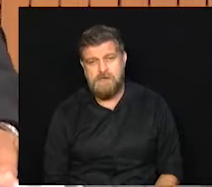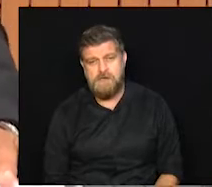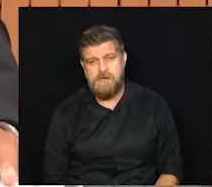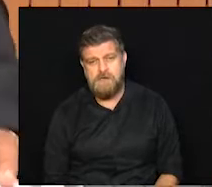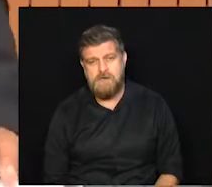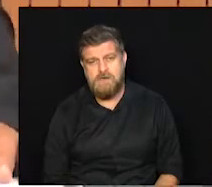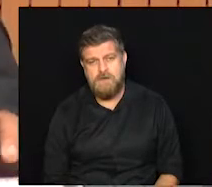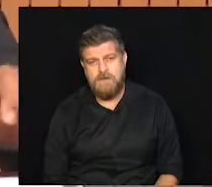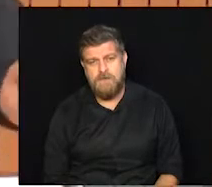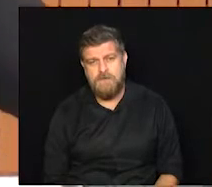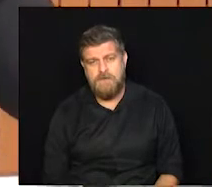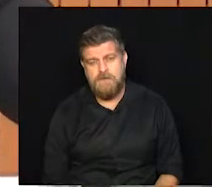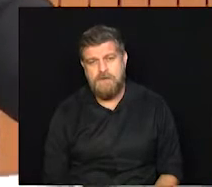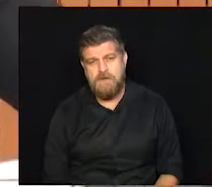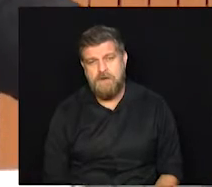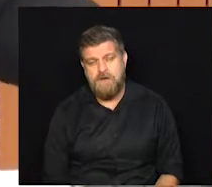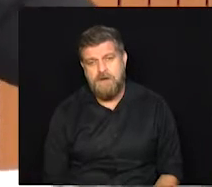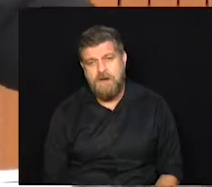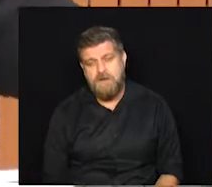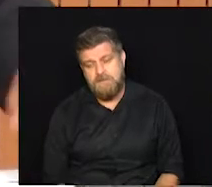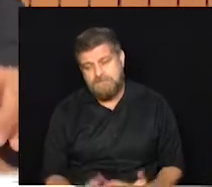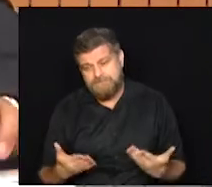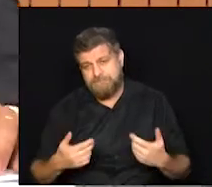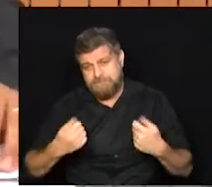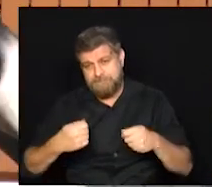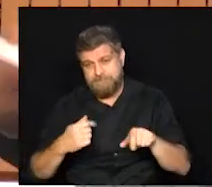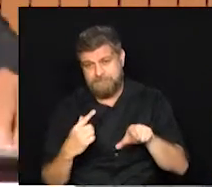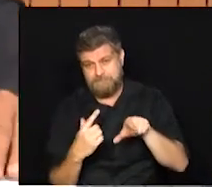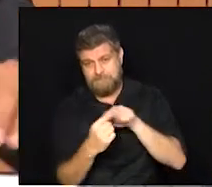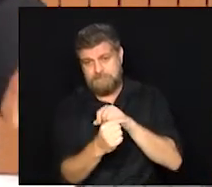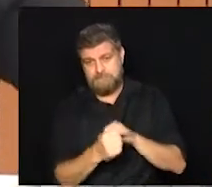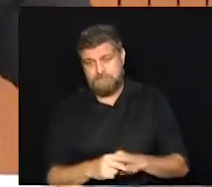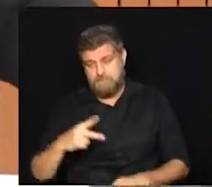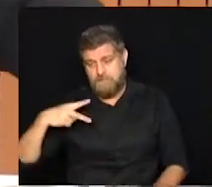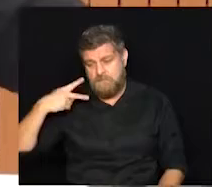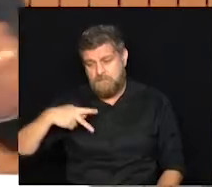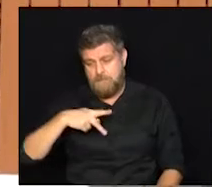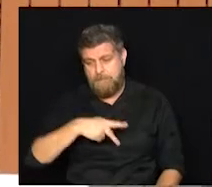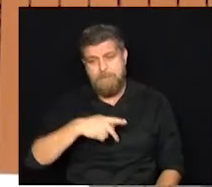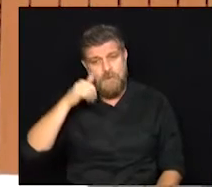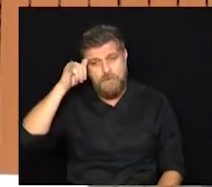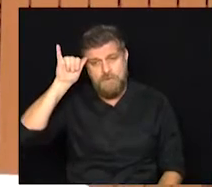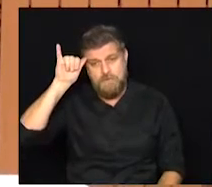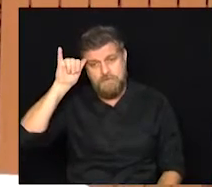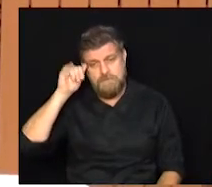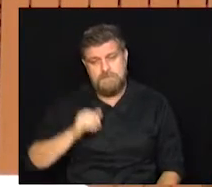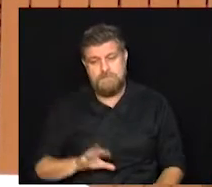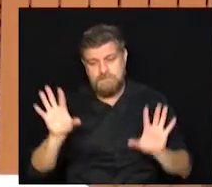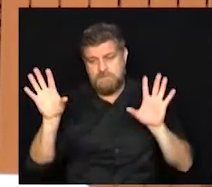O vereador Paulo Búfalo estava acompanhando a gente, mas ele teve que se ausentar.